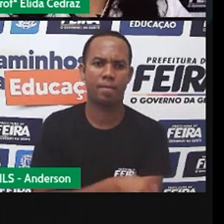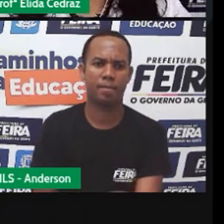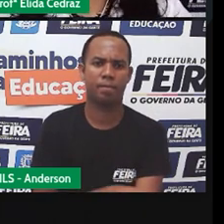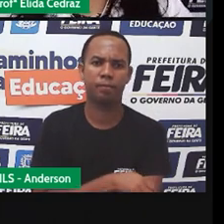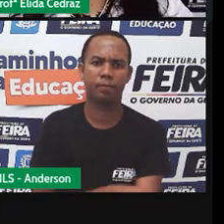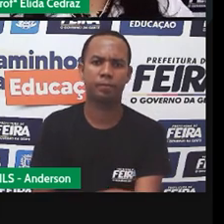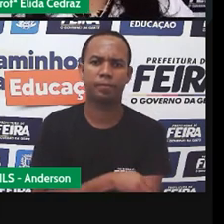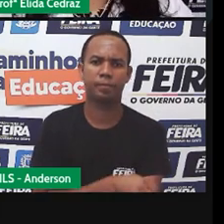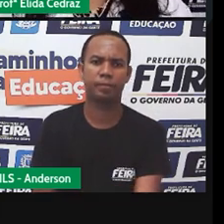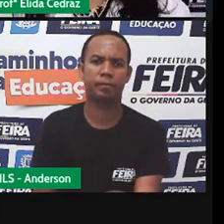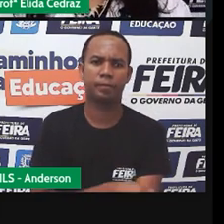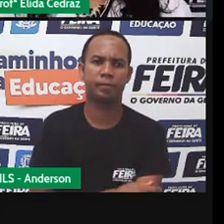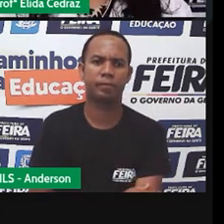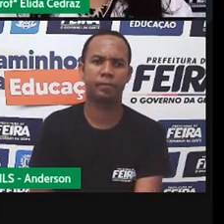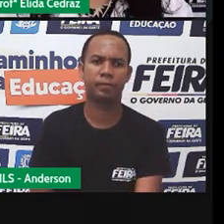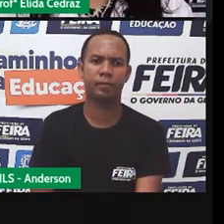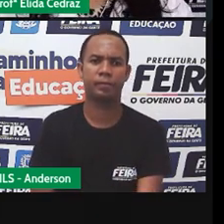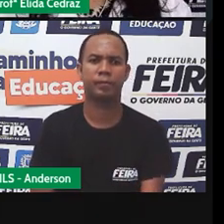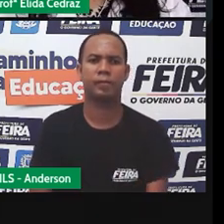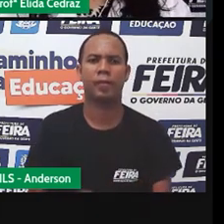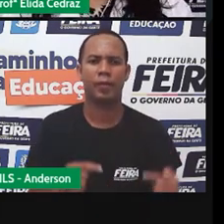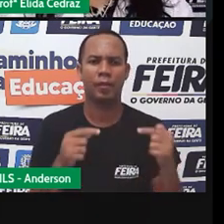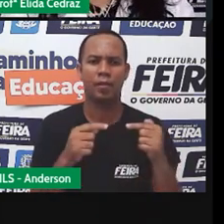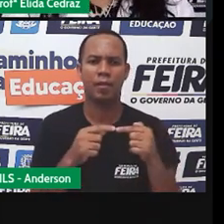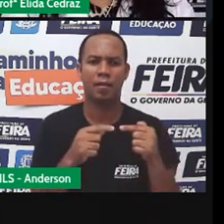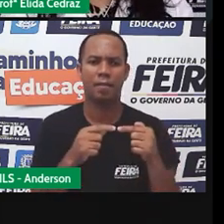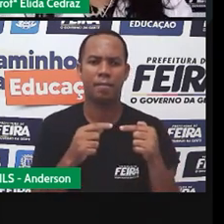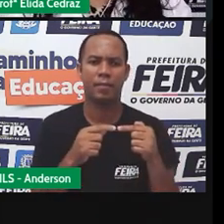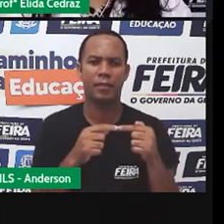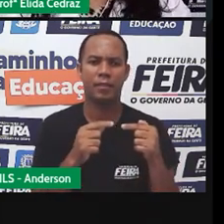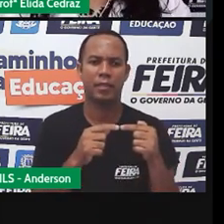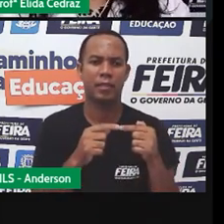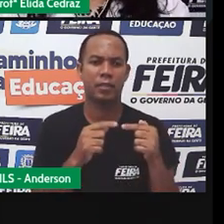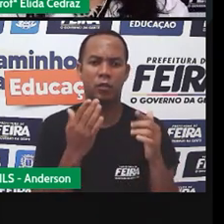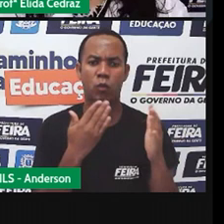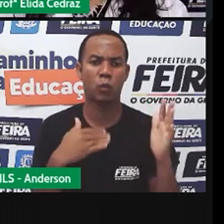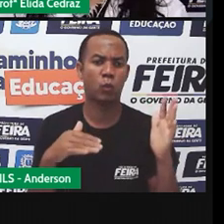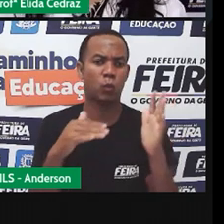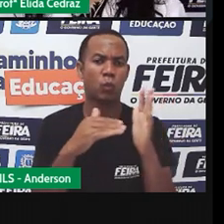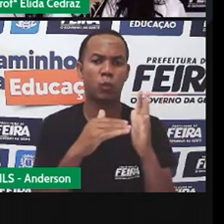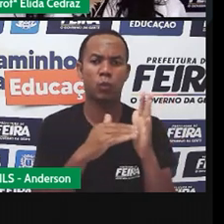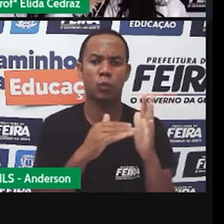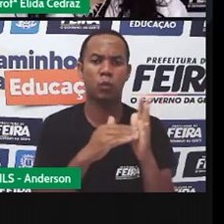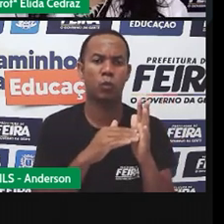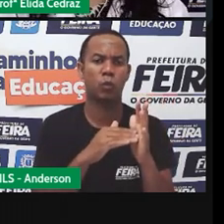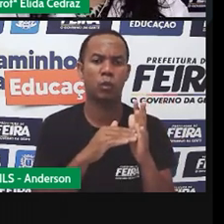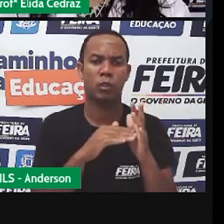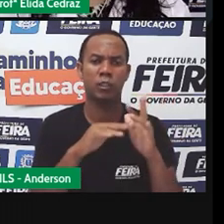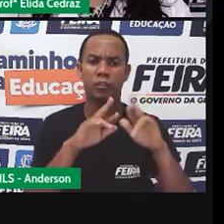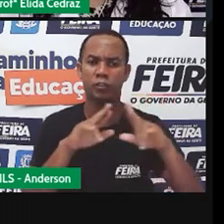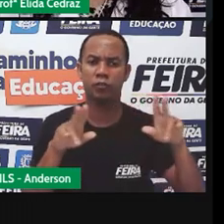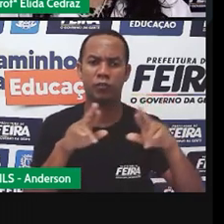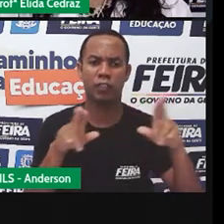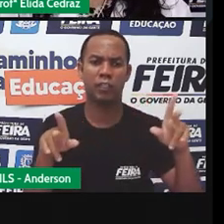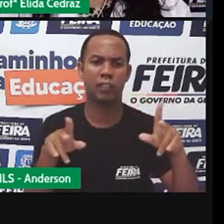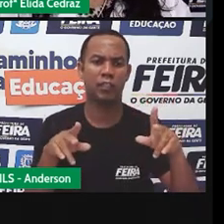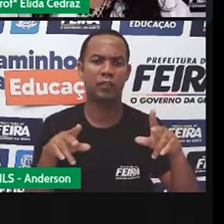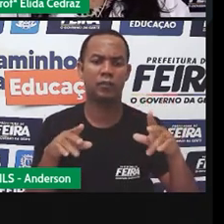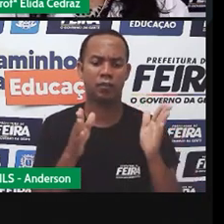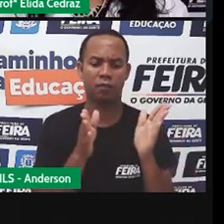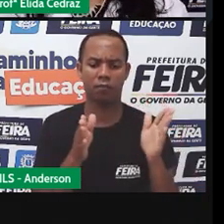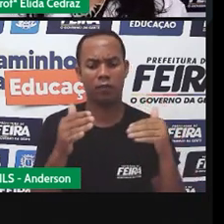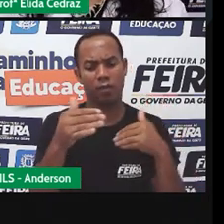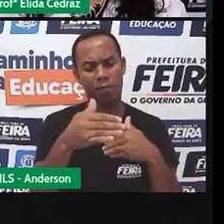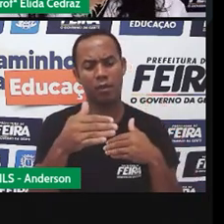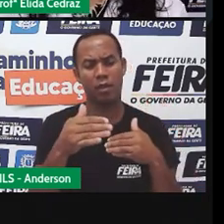Os objetos à nossa volta, além de suas propriedades, possuem características como o